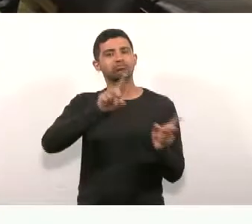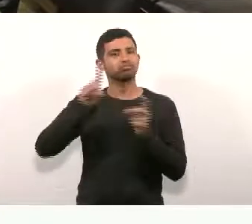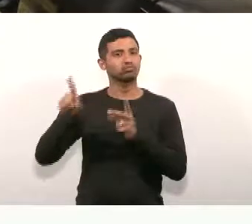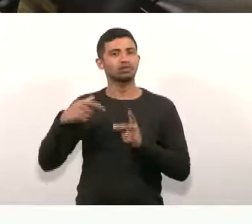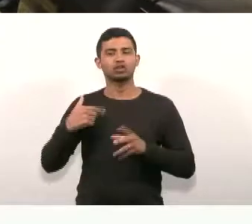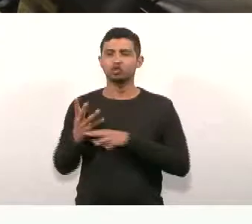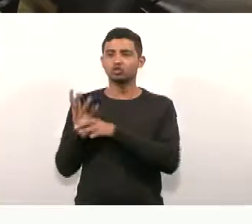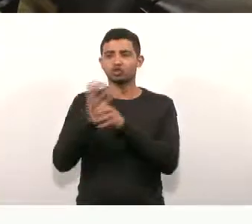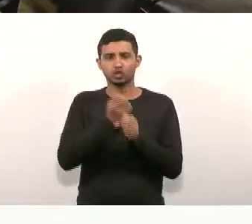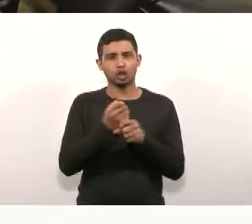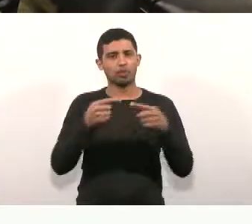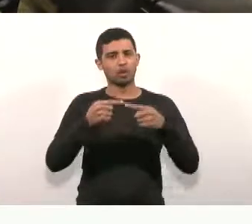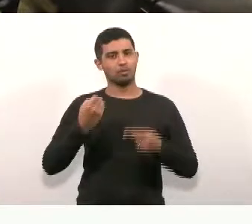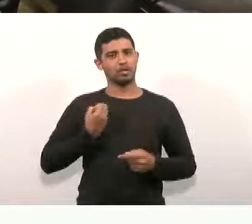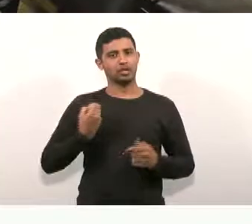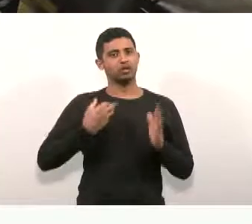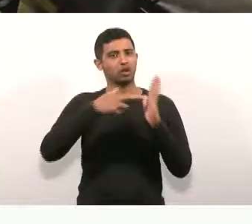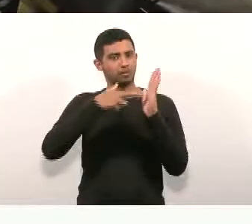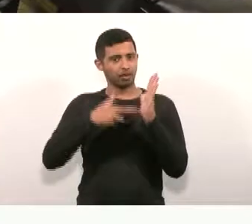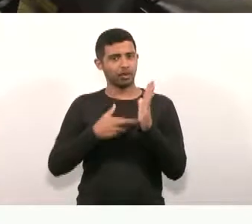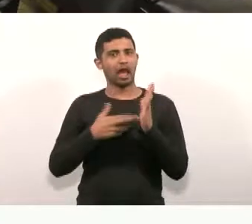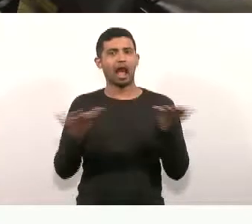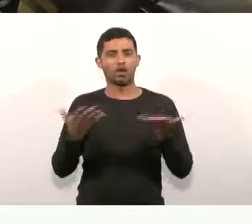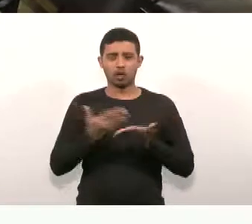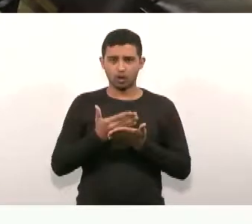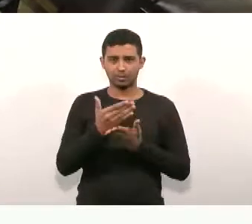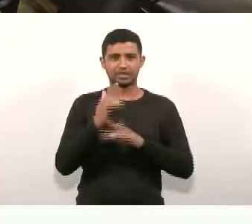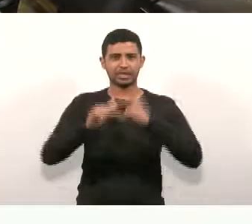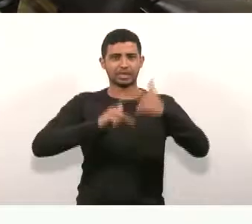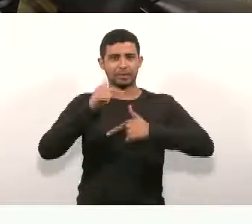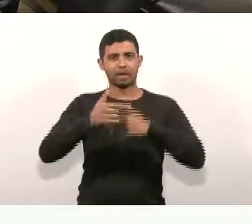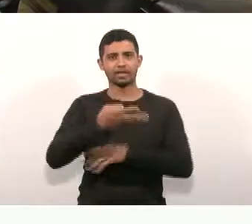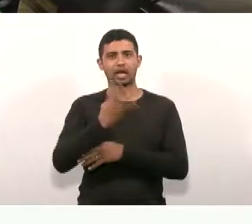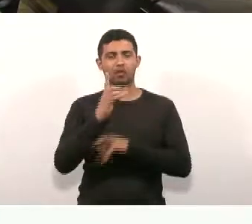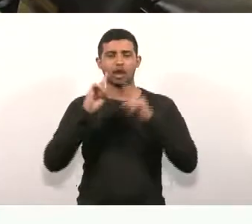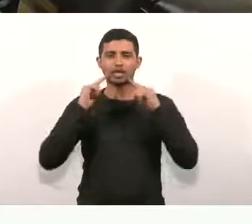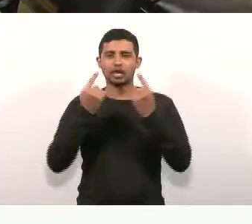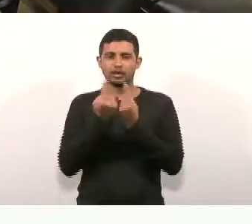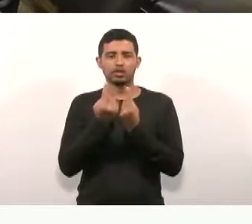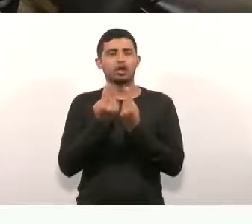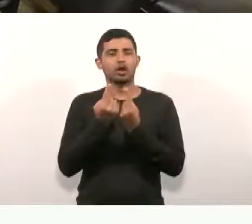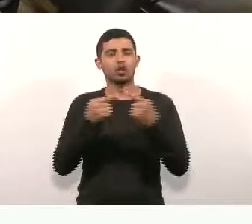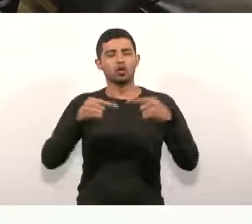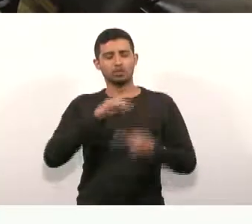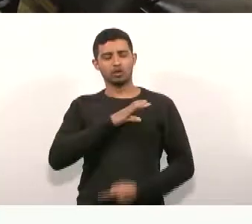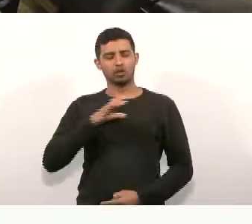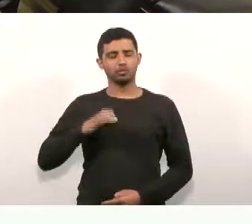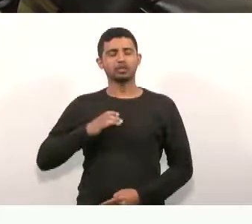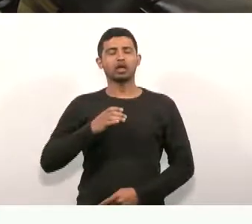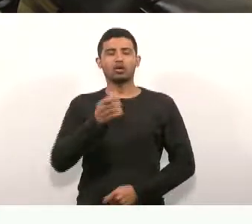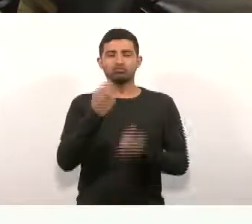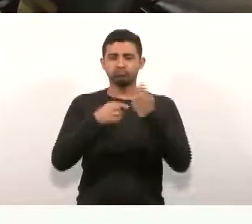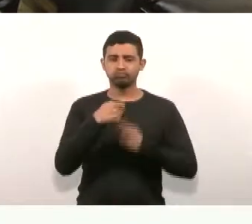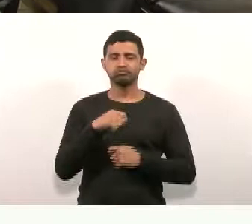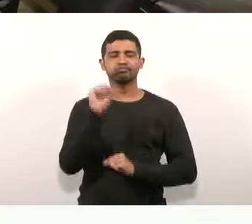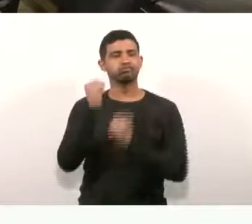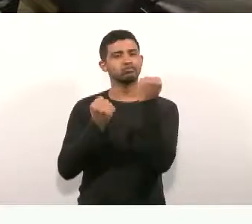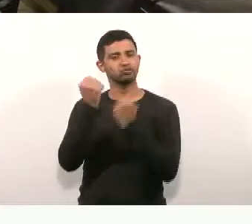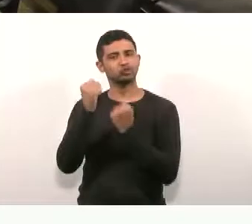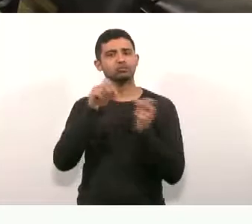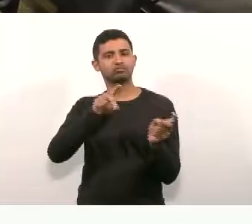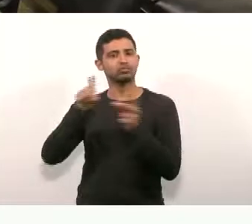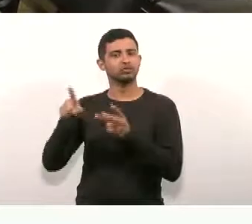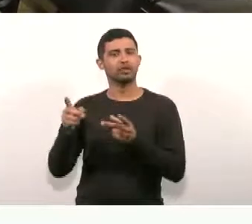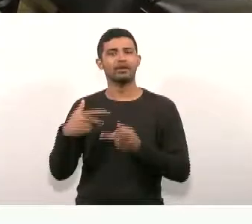número regimental, declaro abertos os trabalhos da 4ª reunião extraordinária da Comissão de Economia, Indústria e Comércio, relatando a